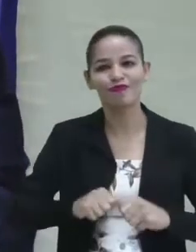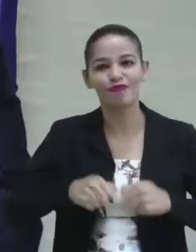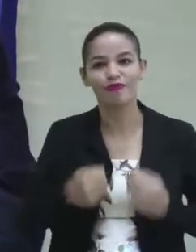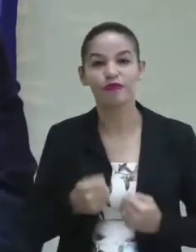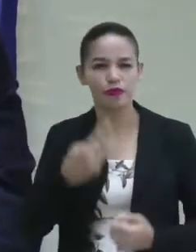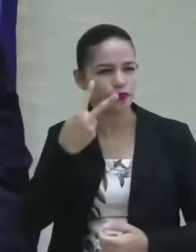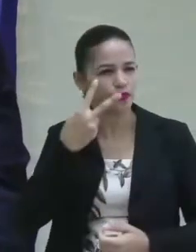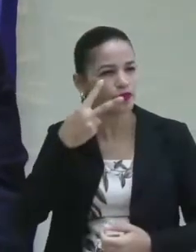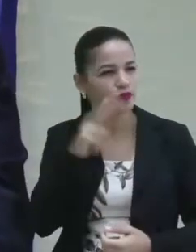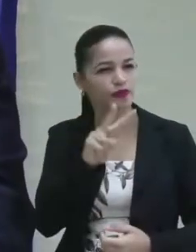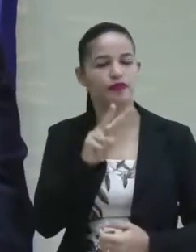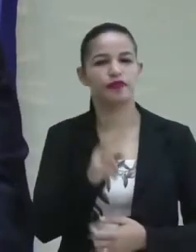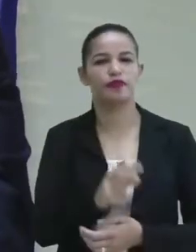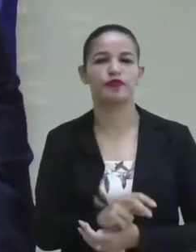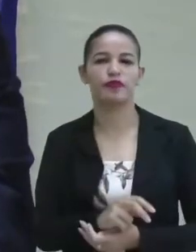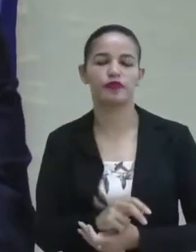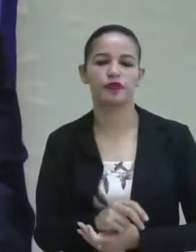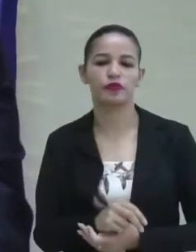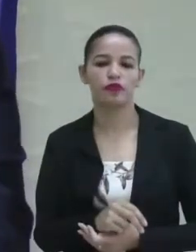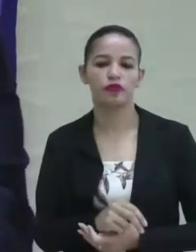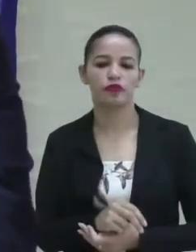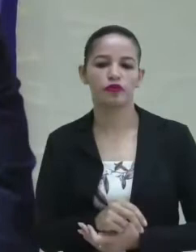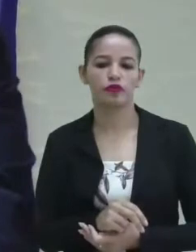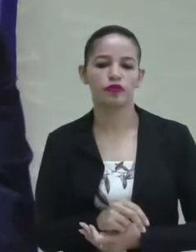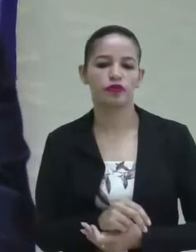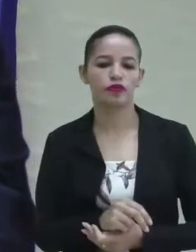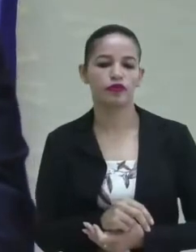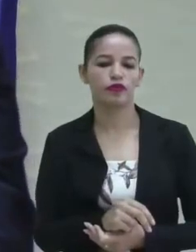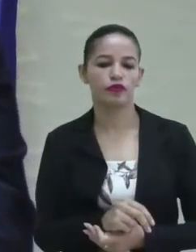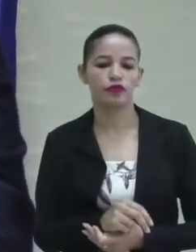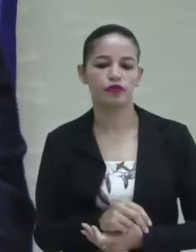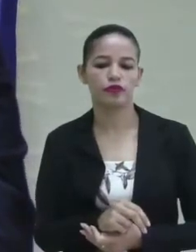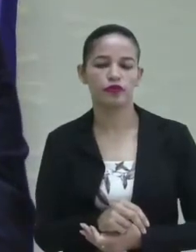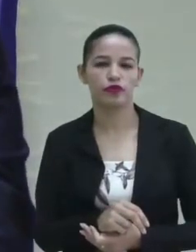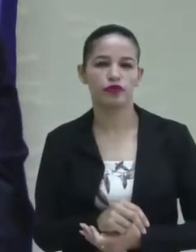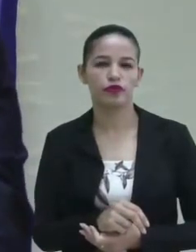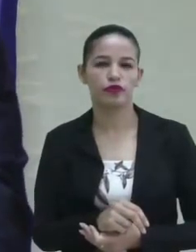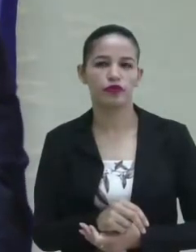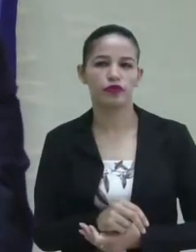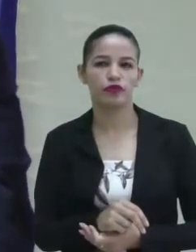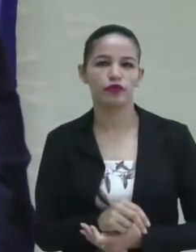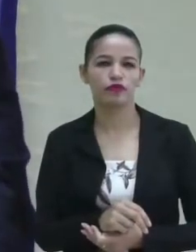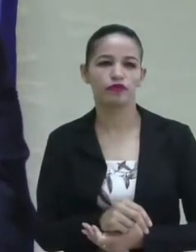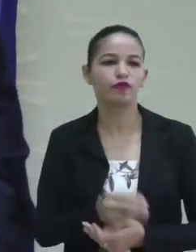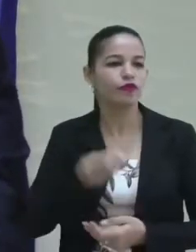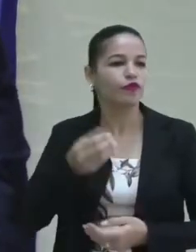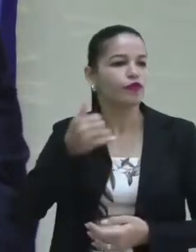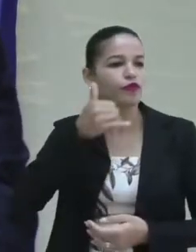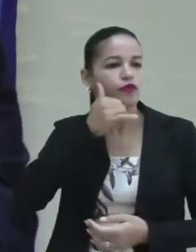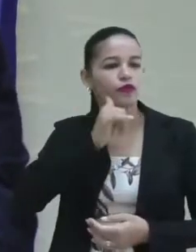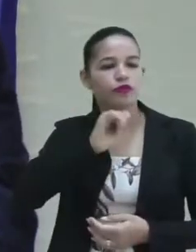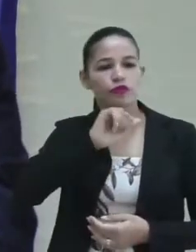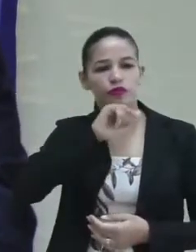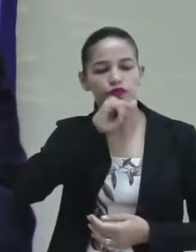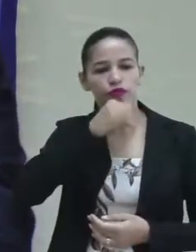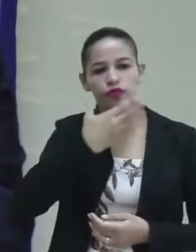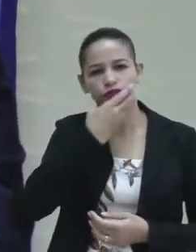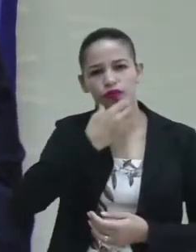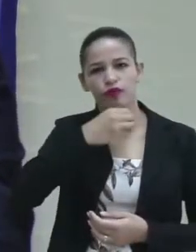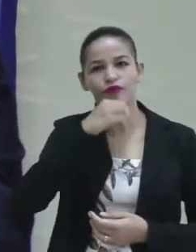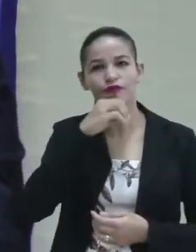frente daquilo que o senhor pensou, daquilo que o senhor conquistou, ou daquilo até mesmo que o pai e a mãe pedem a Deus para os seus filhos,